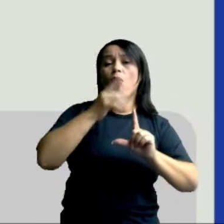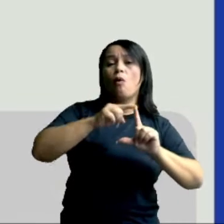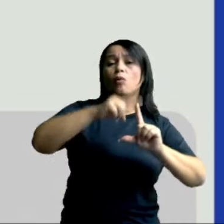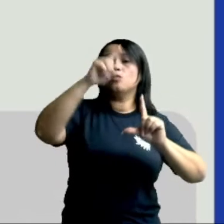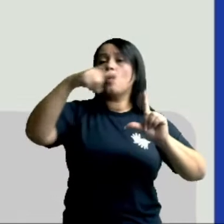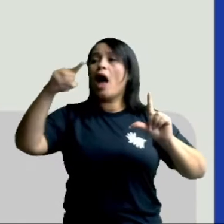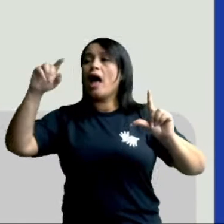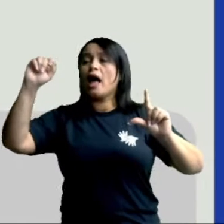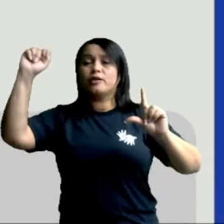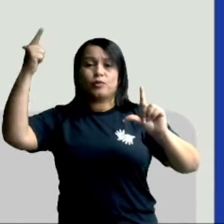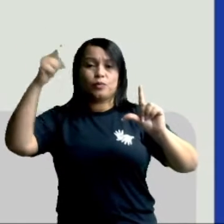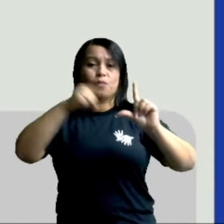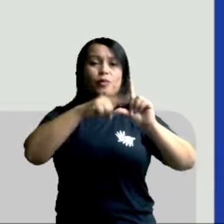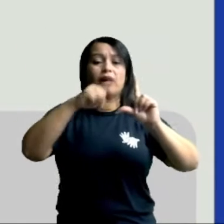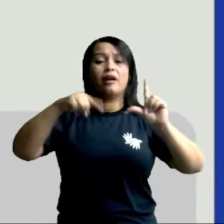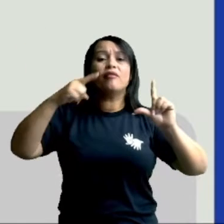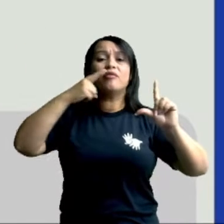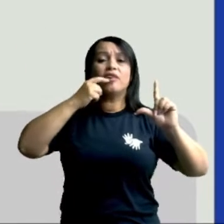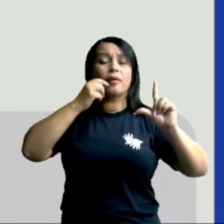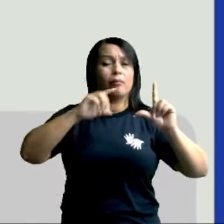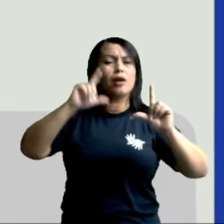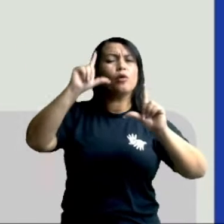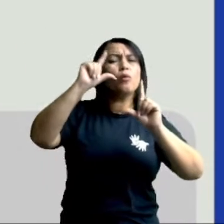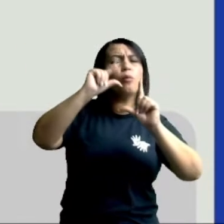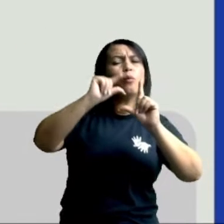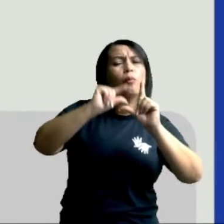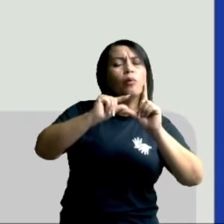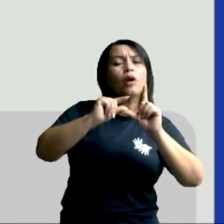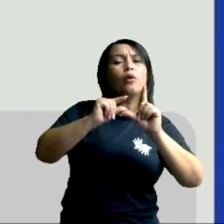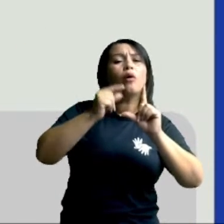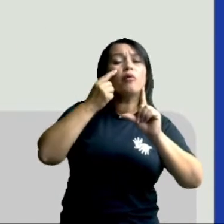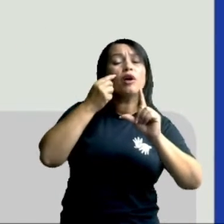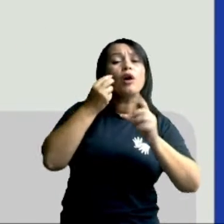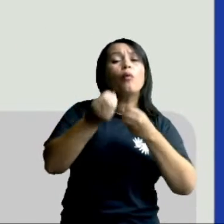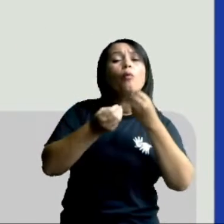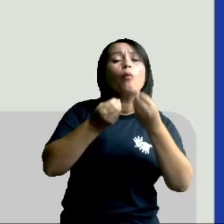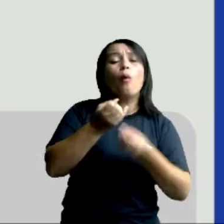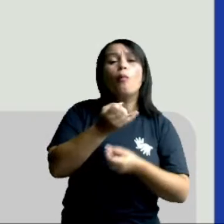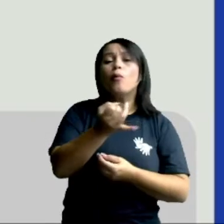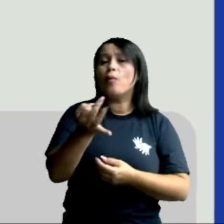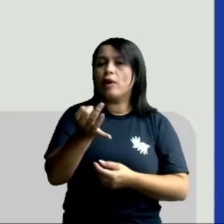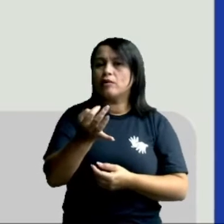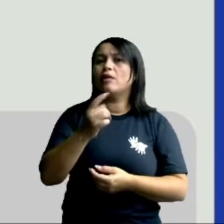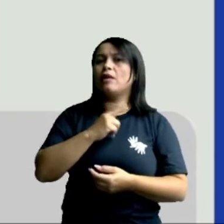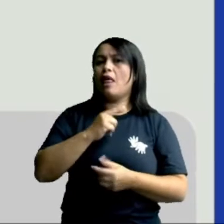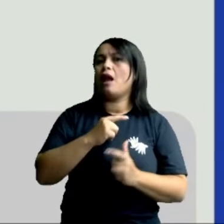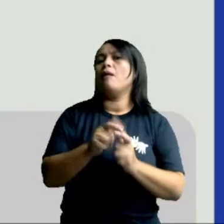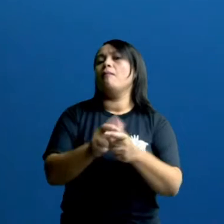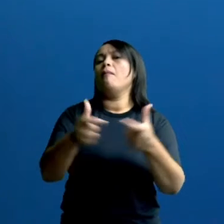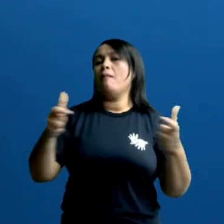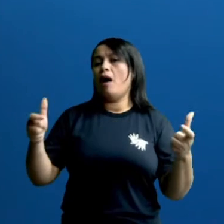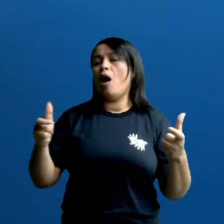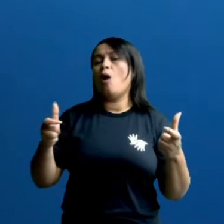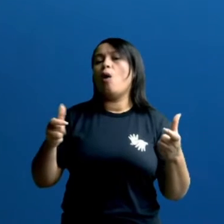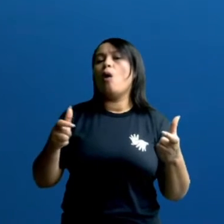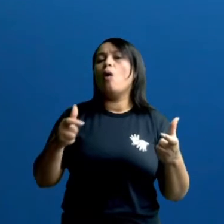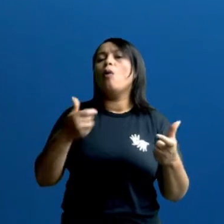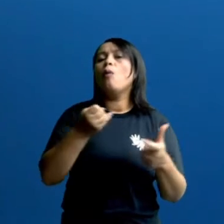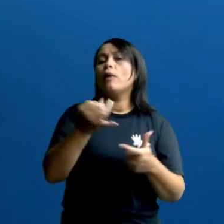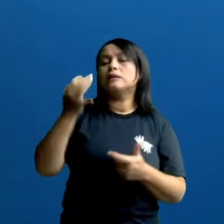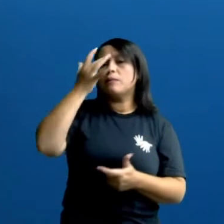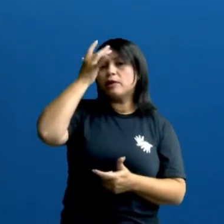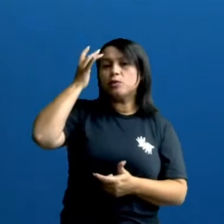linha vermelhinha, da linha de nascidos para a linha de mortalidade, né? Maior será o crescimento natural da